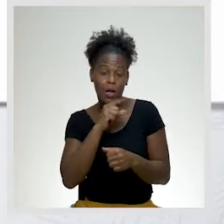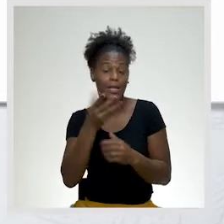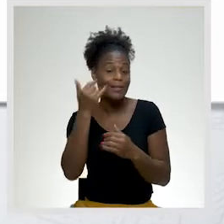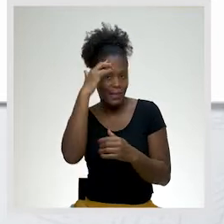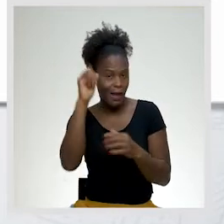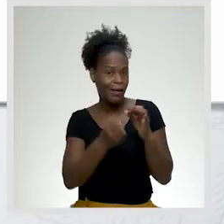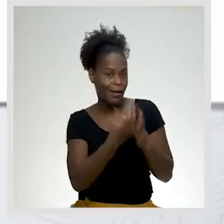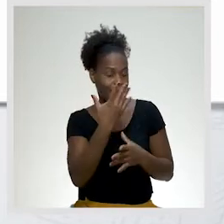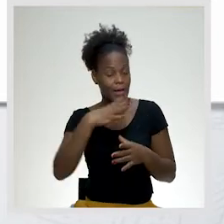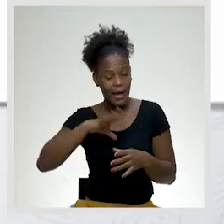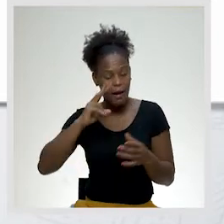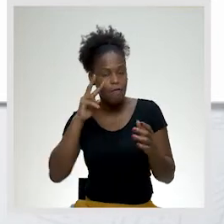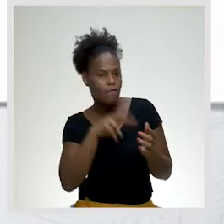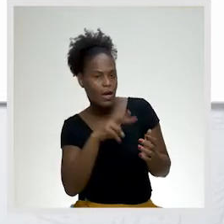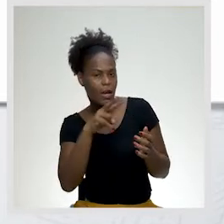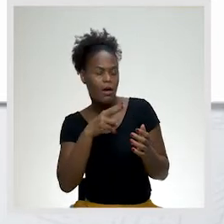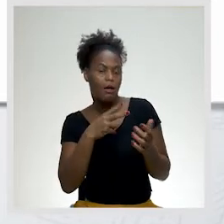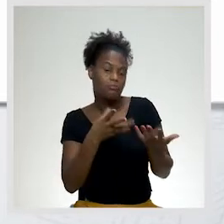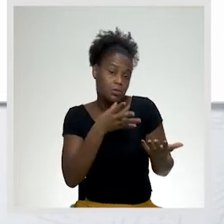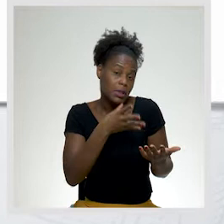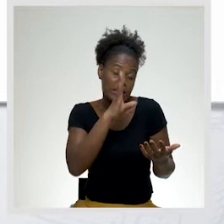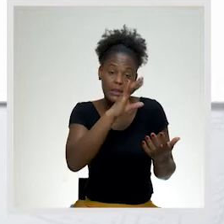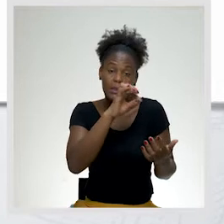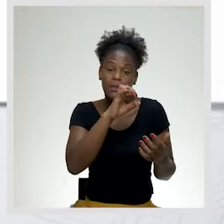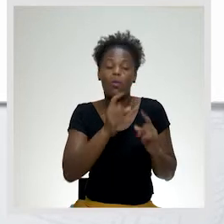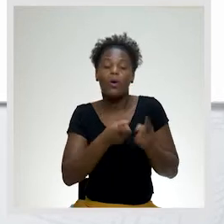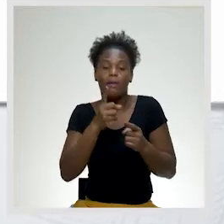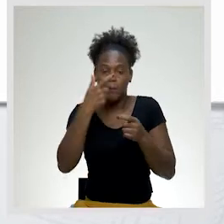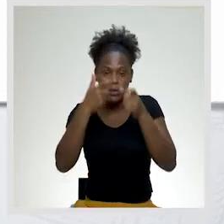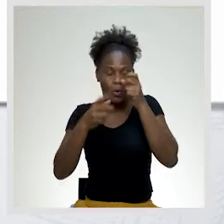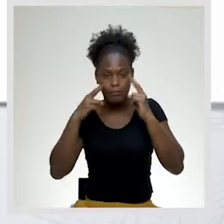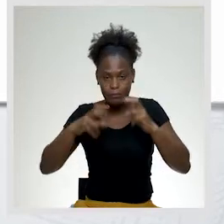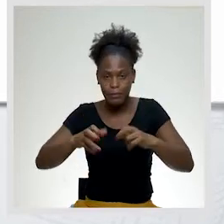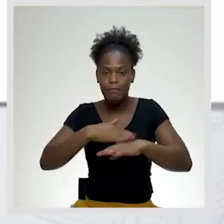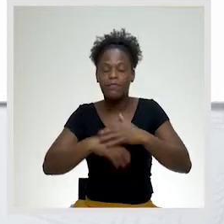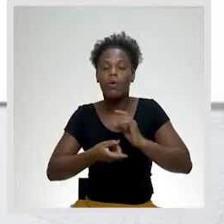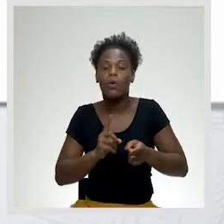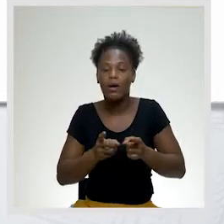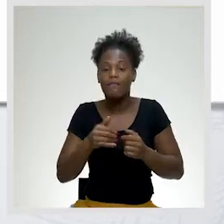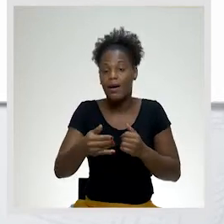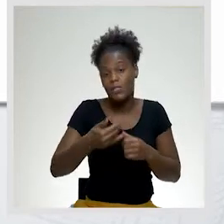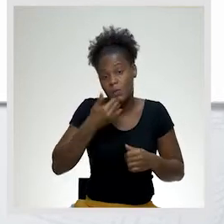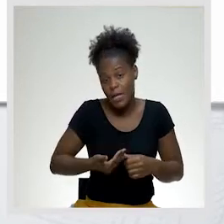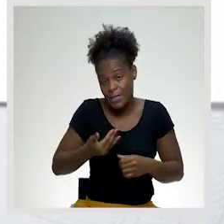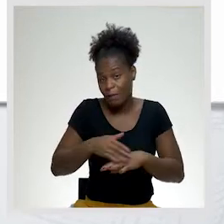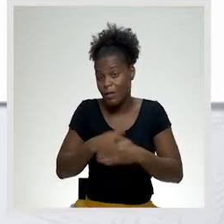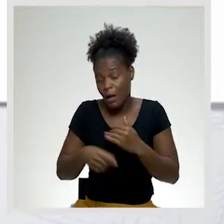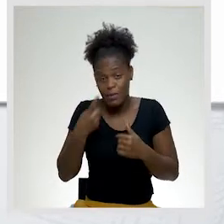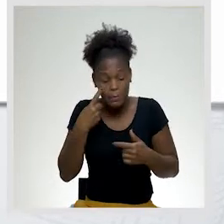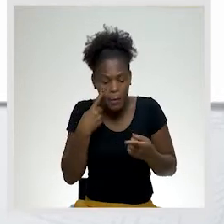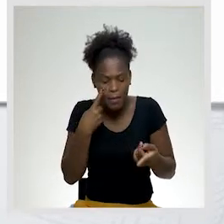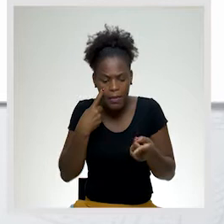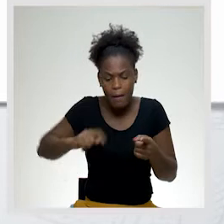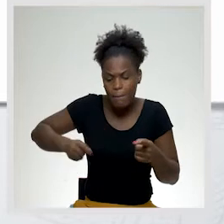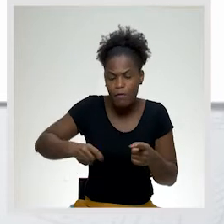e que pretende verificar ou confirmar, o que o investigador vai fazer? O investigador vai fazer experiências, ou seja,